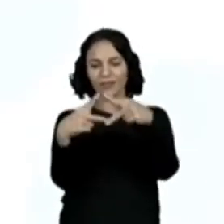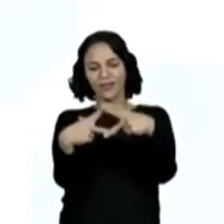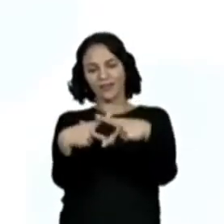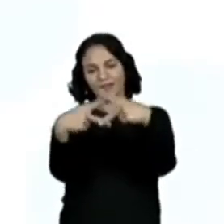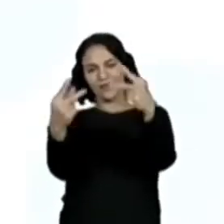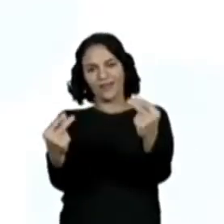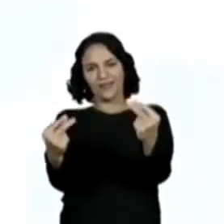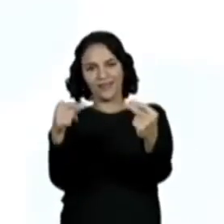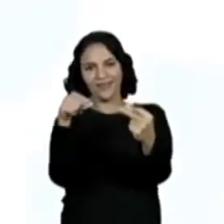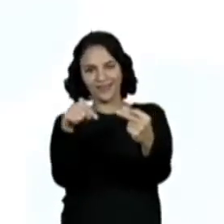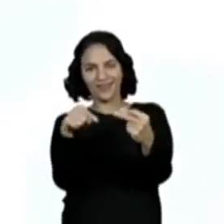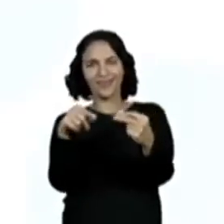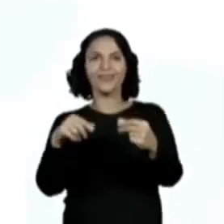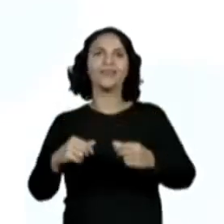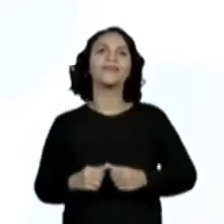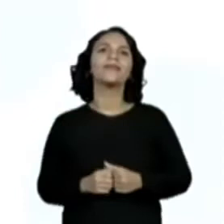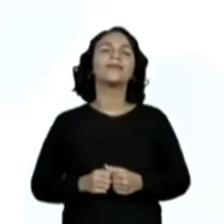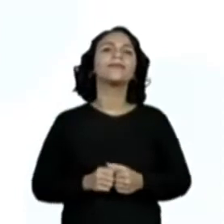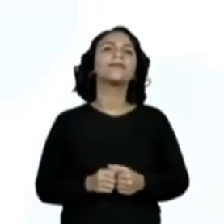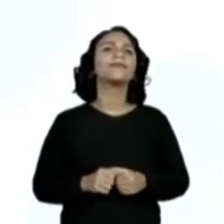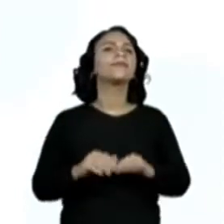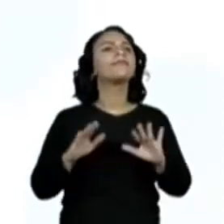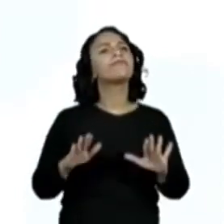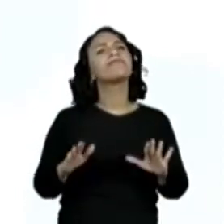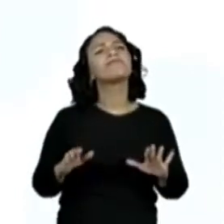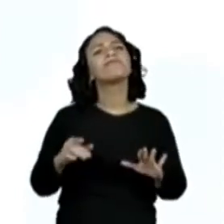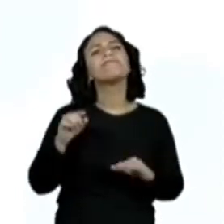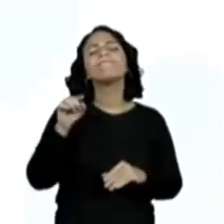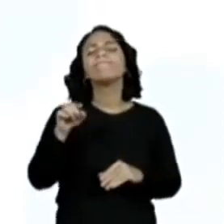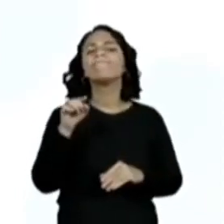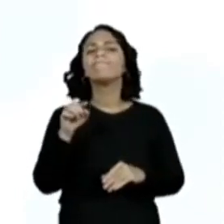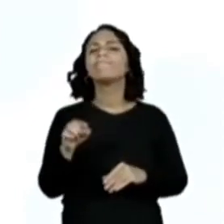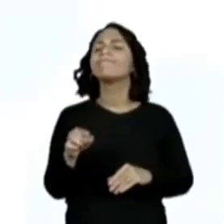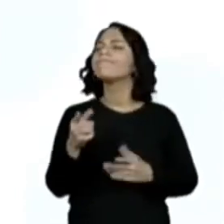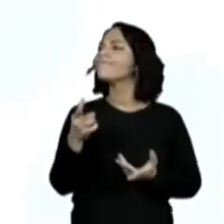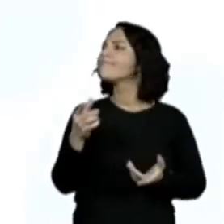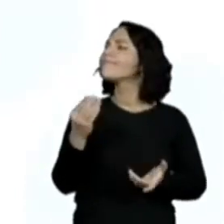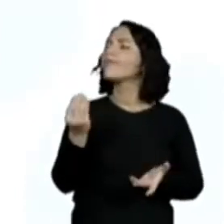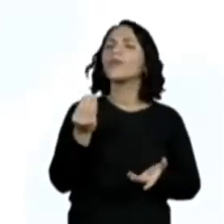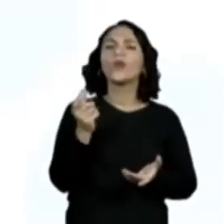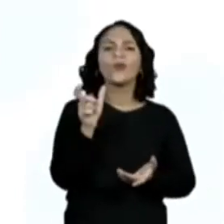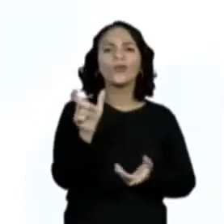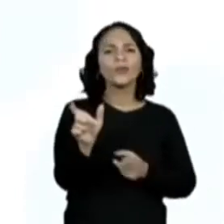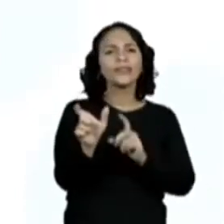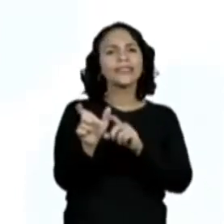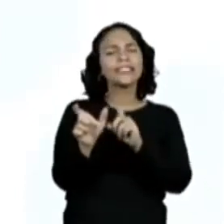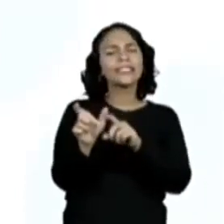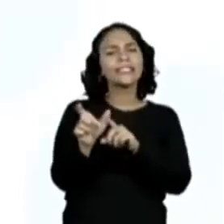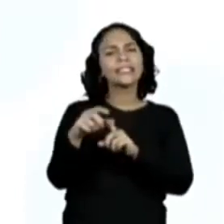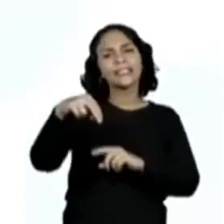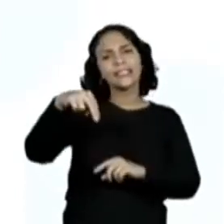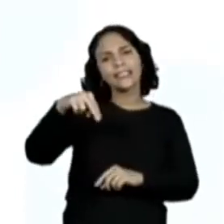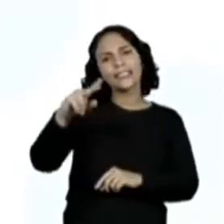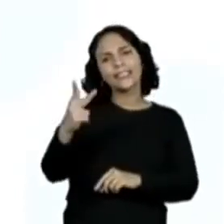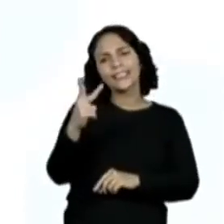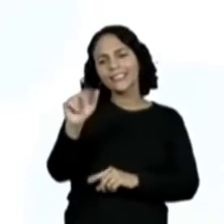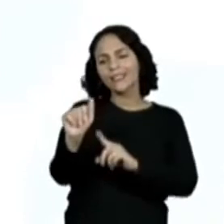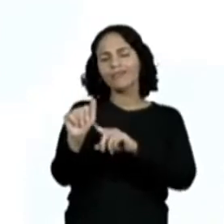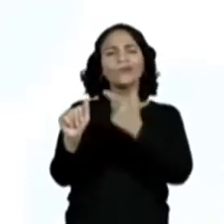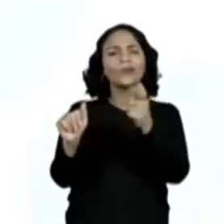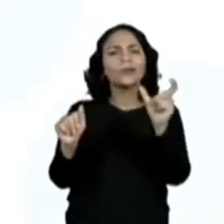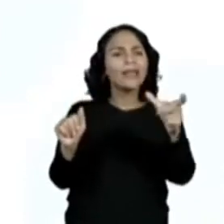E fitinha, que palavra pode me ajudar a continuar essa palavra fitinha?